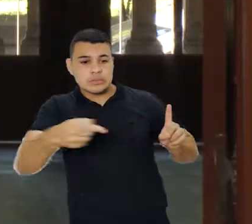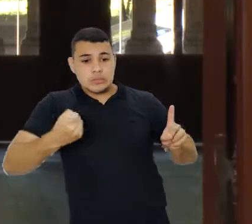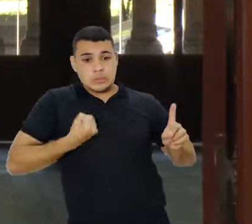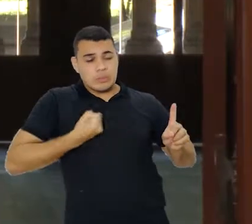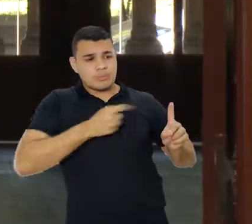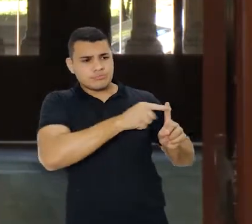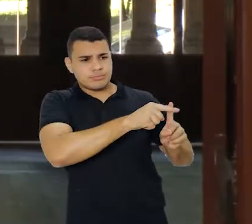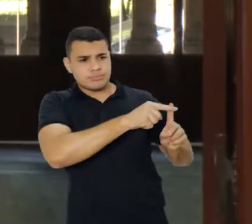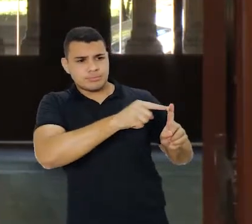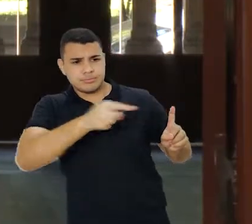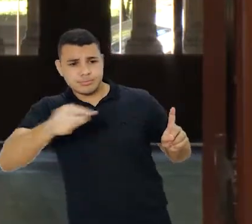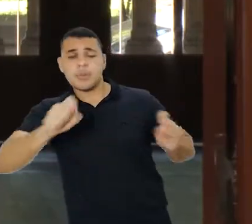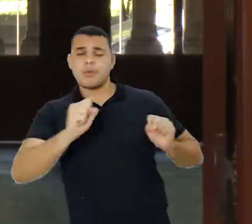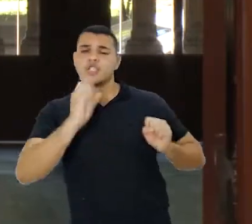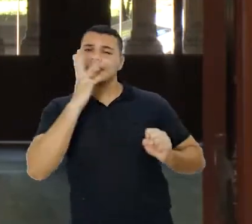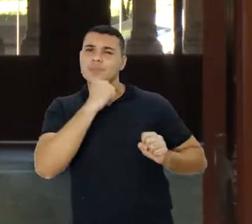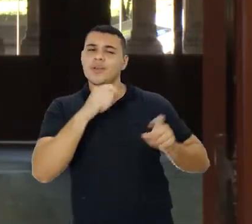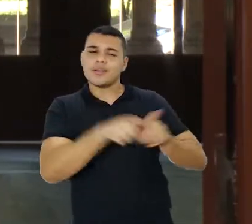Com relação